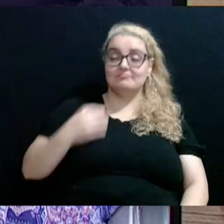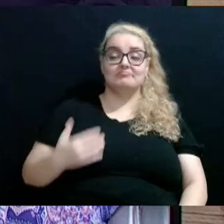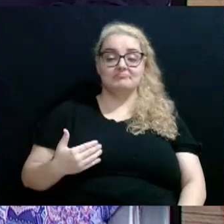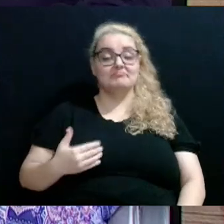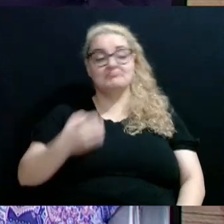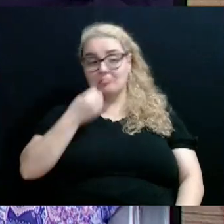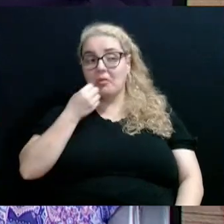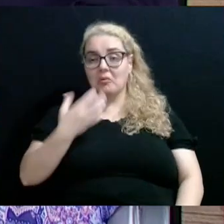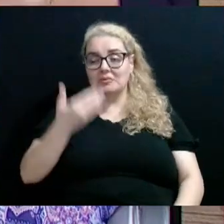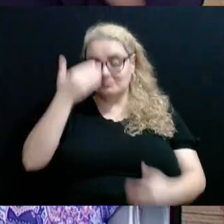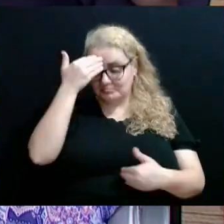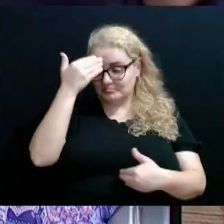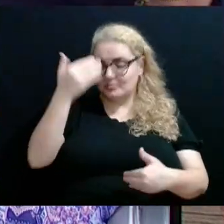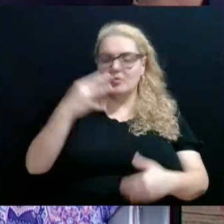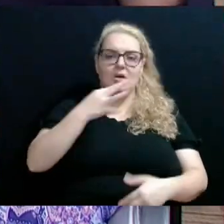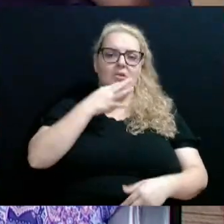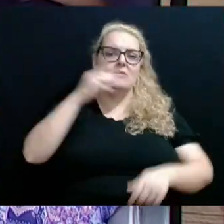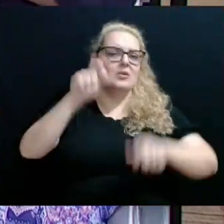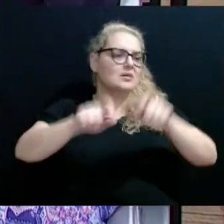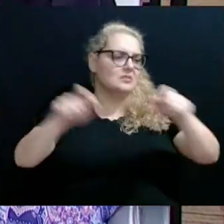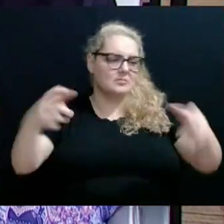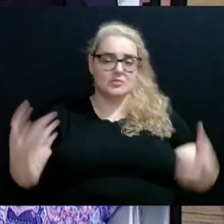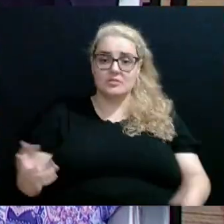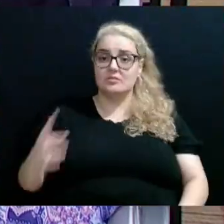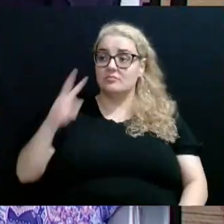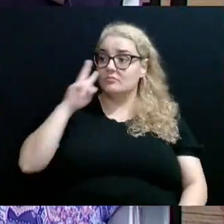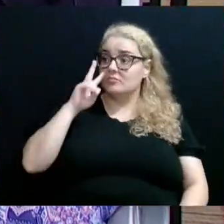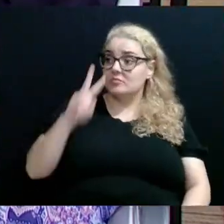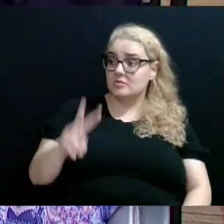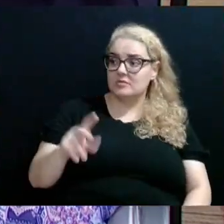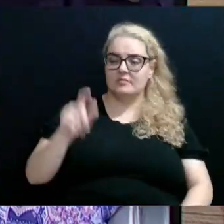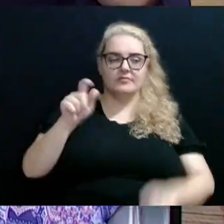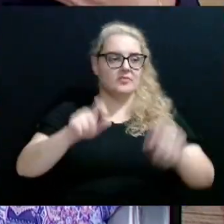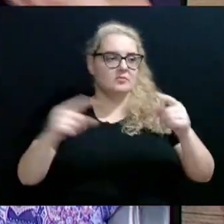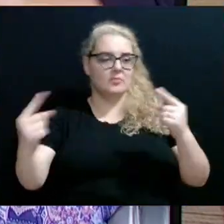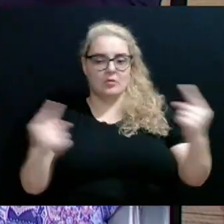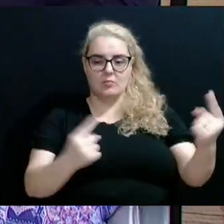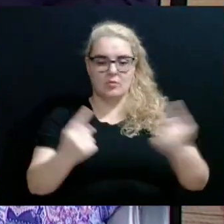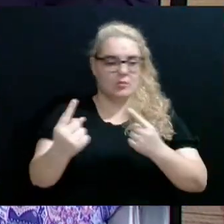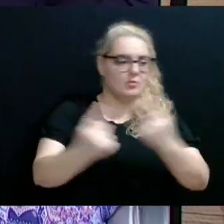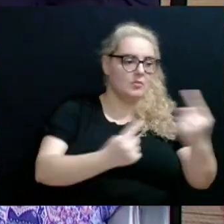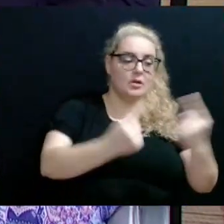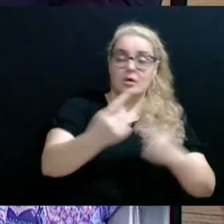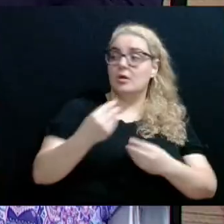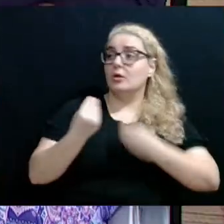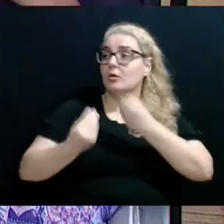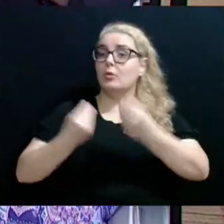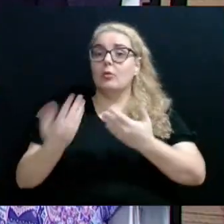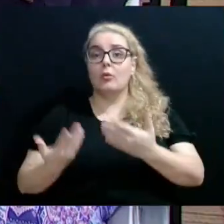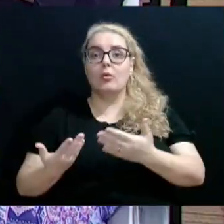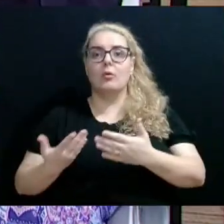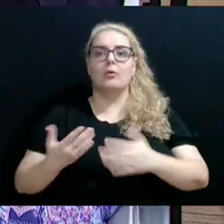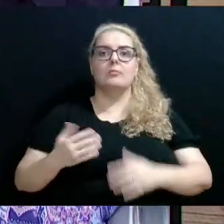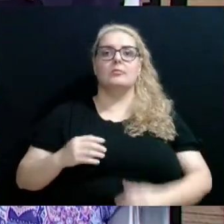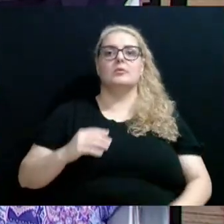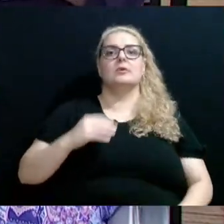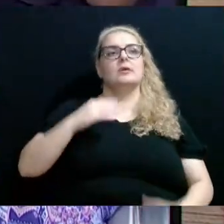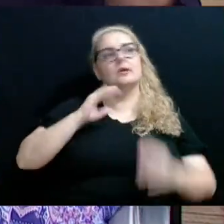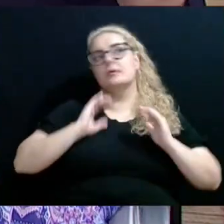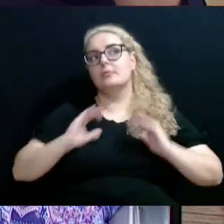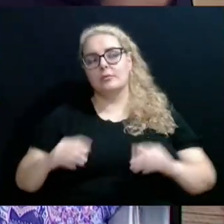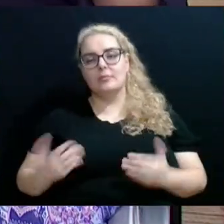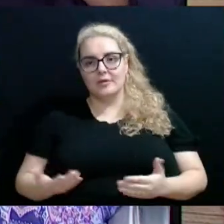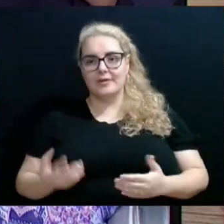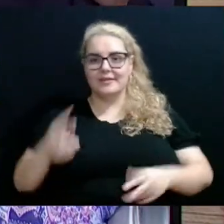você conhece muita gente, você vê as pessoas, como que funcionam, né, as pessoas, né? Eu tenho esse olhar